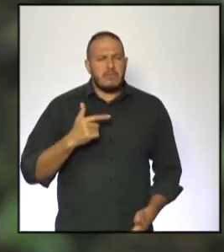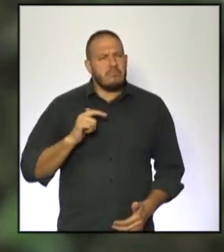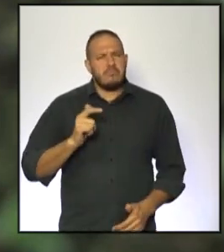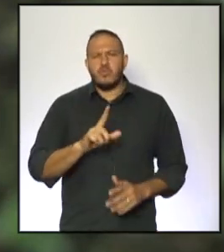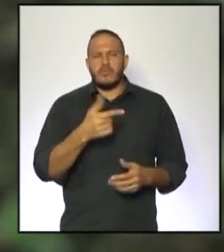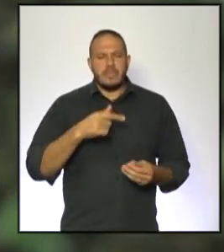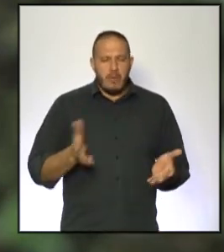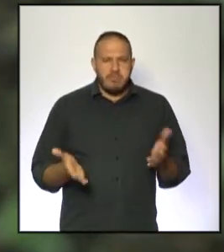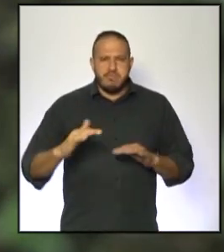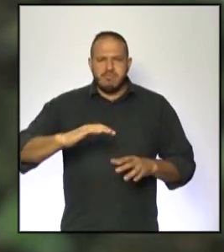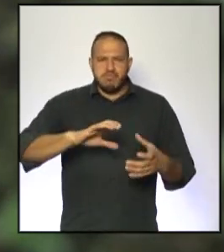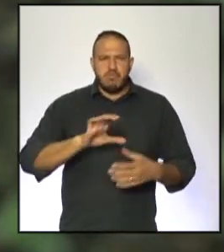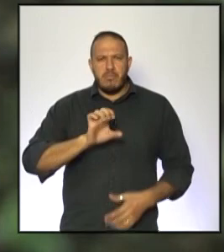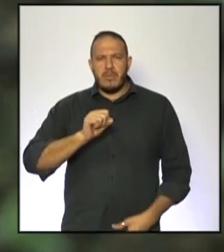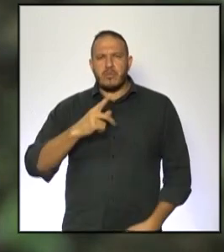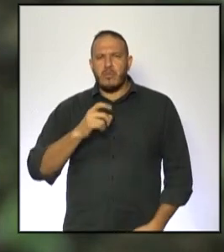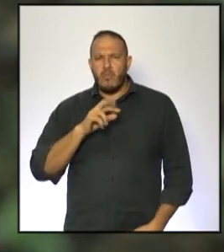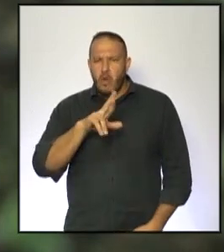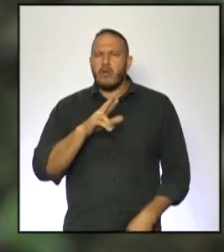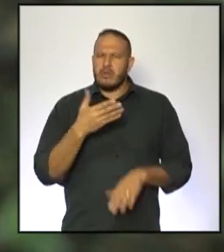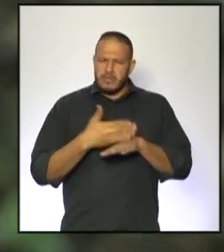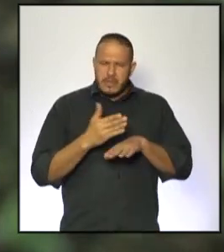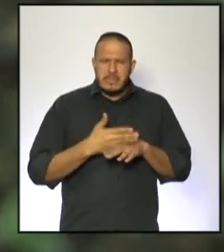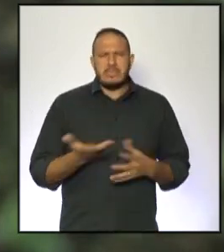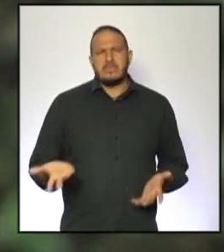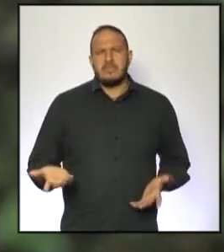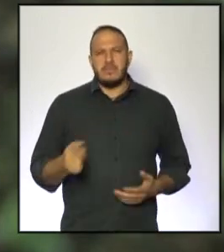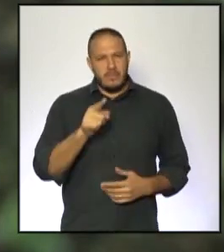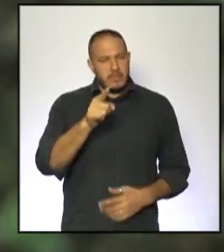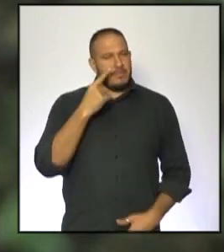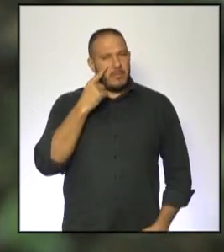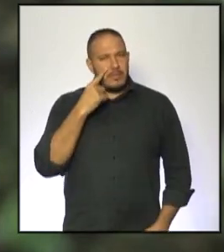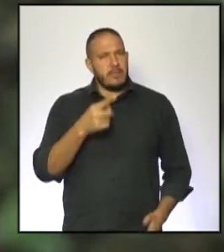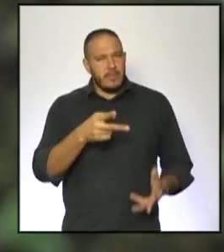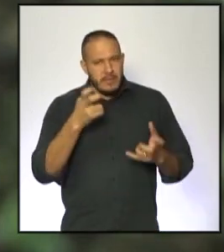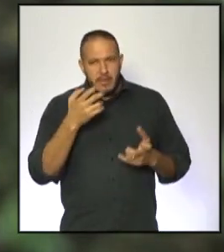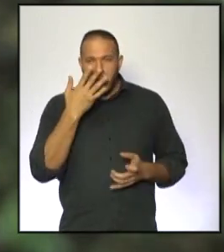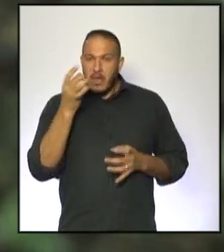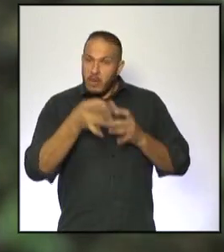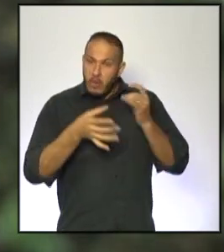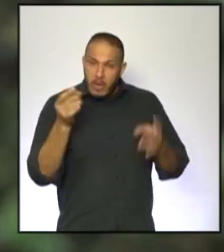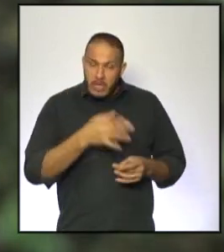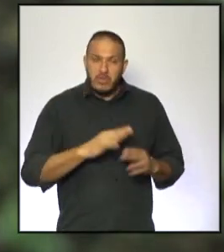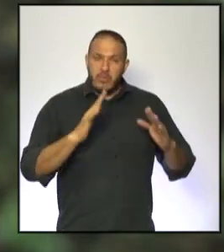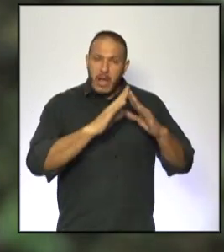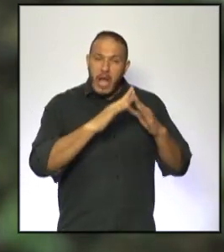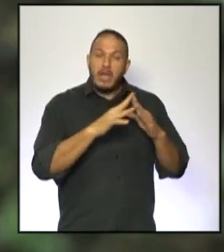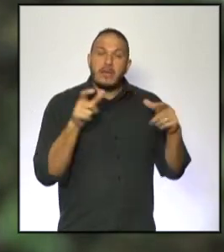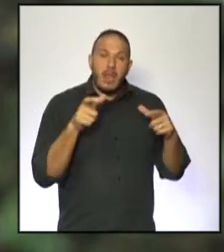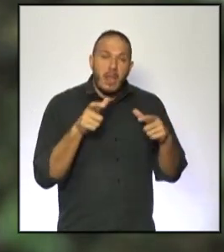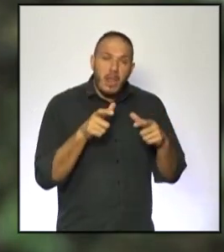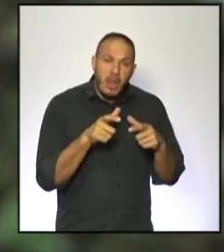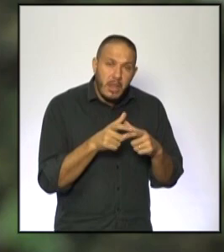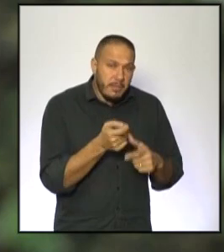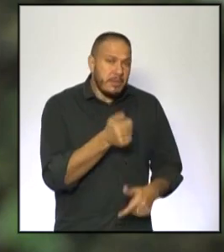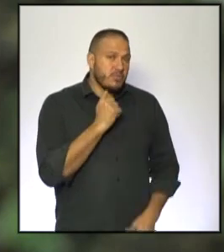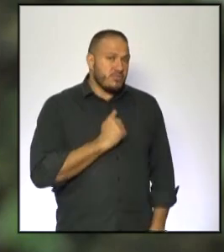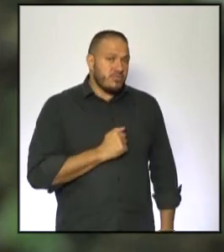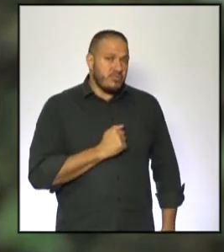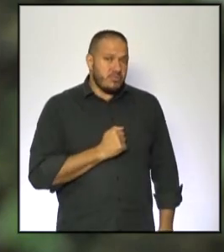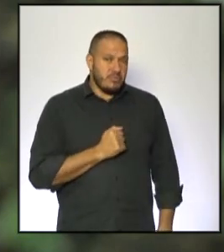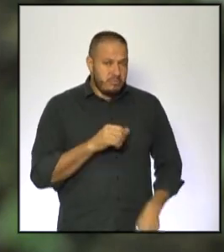do isopor. Exercite isso. Você vai perceber que o lixo da sua casa já vai mudar. Fazendo